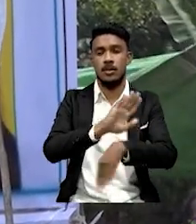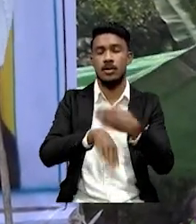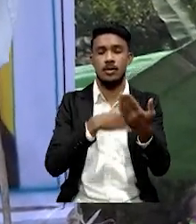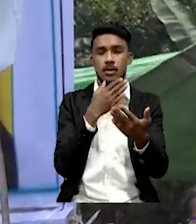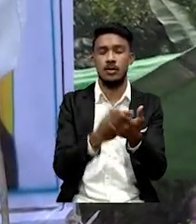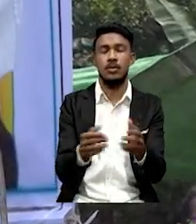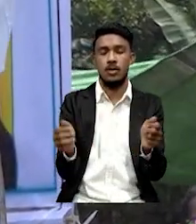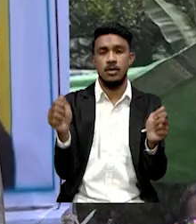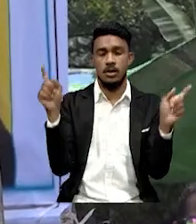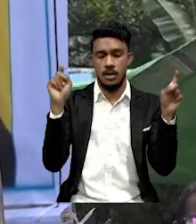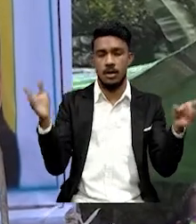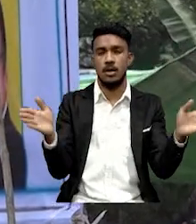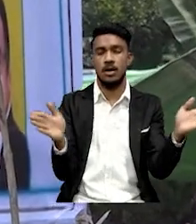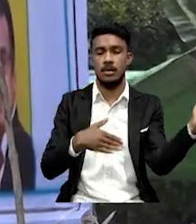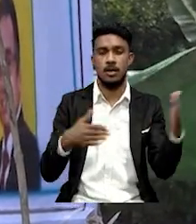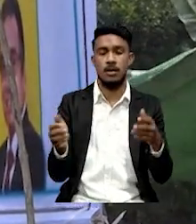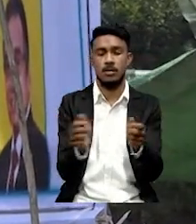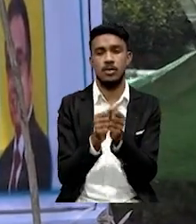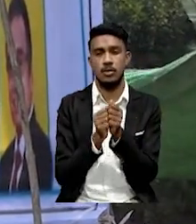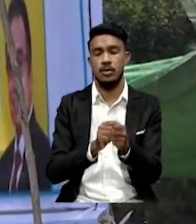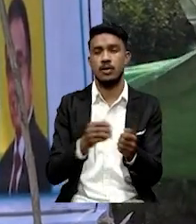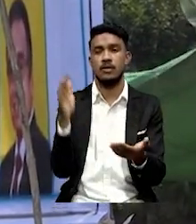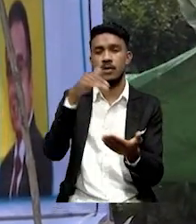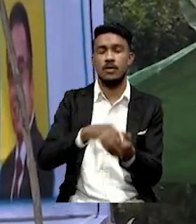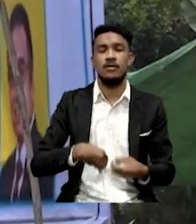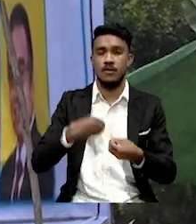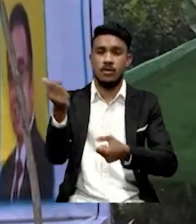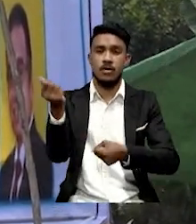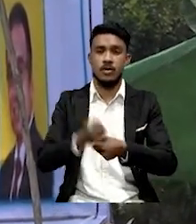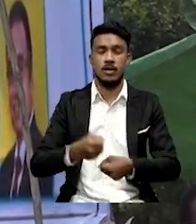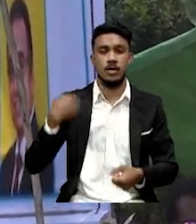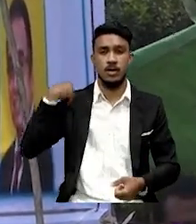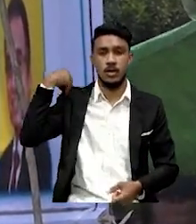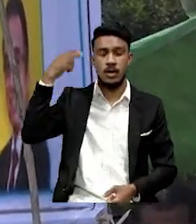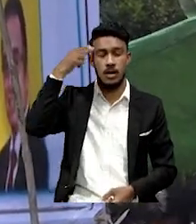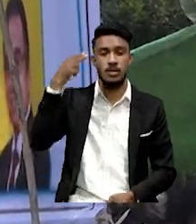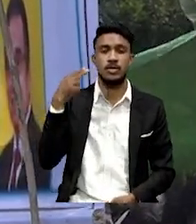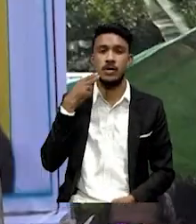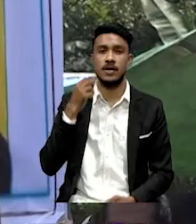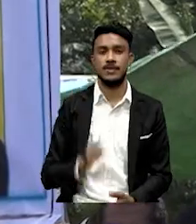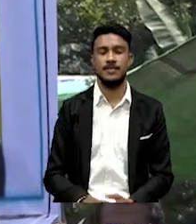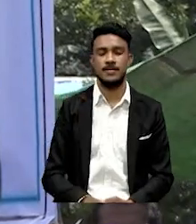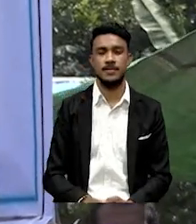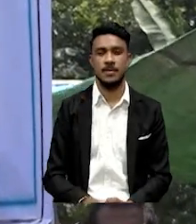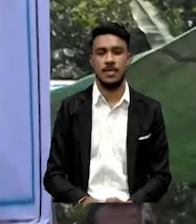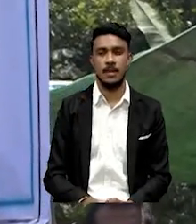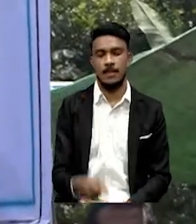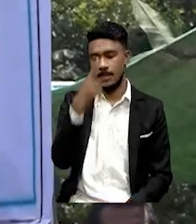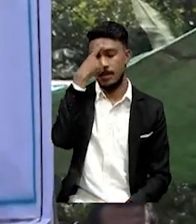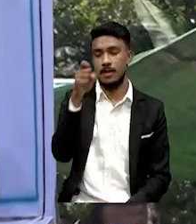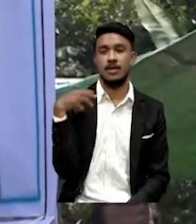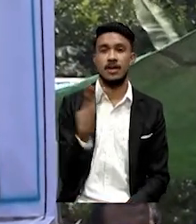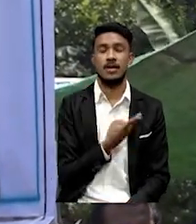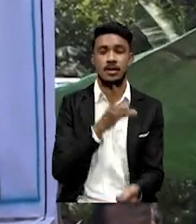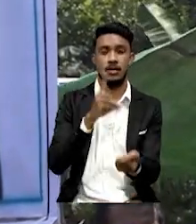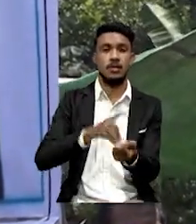filafale, o afil ba itene candidato Dr. José Ramos Horta. Também tem o Dr. José